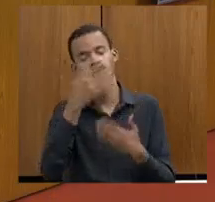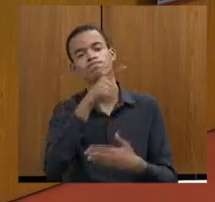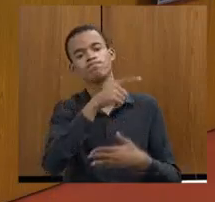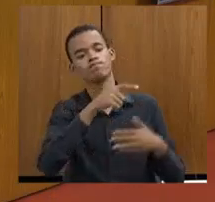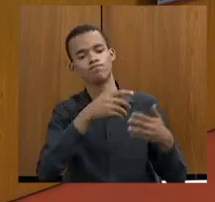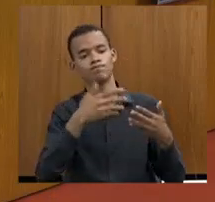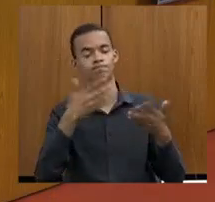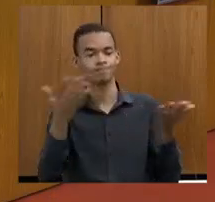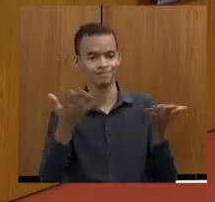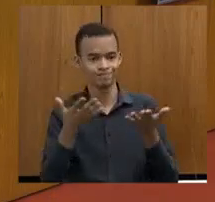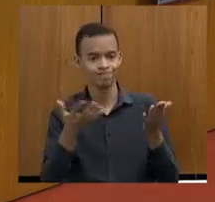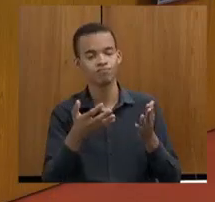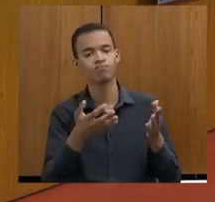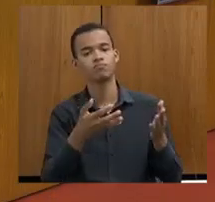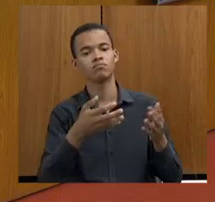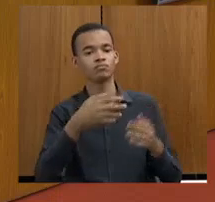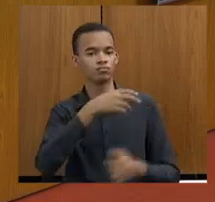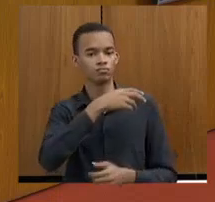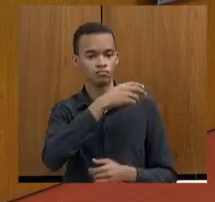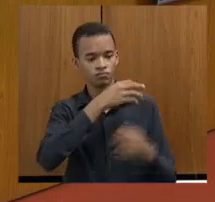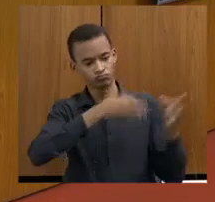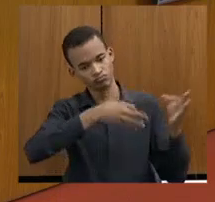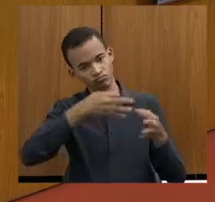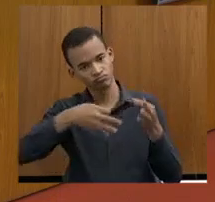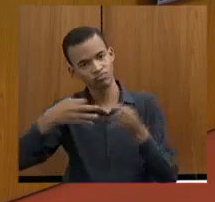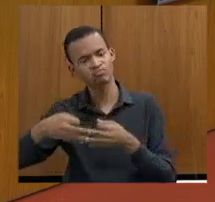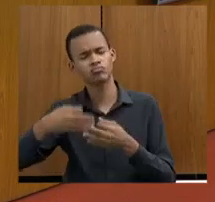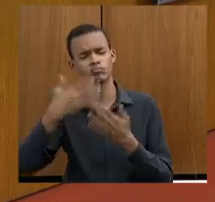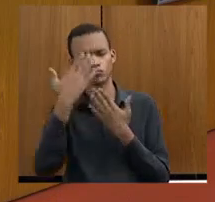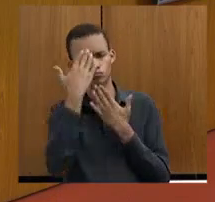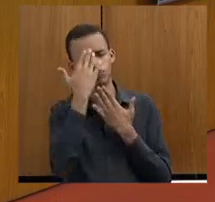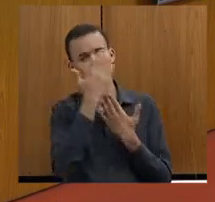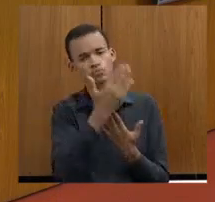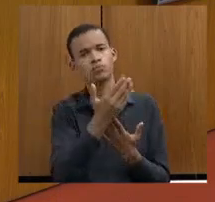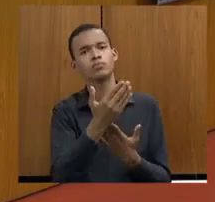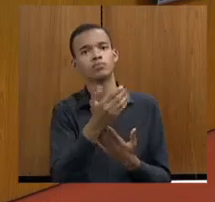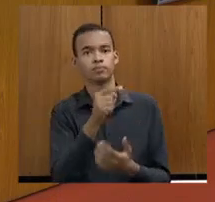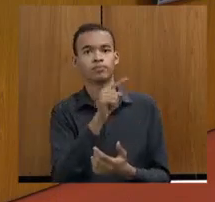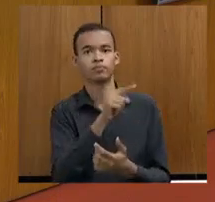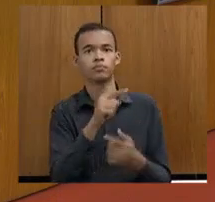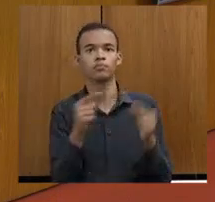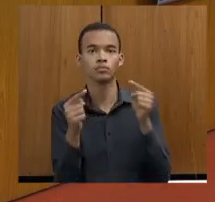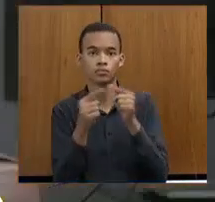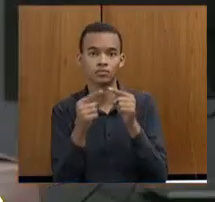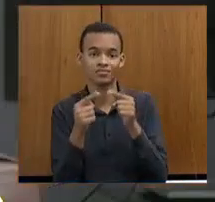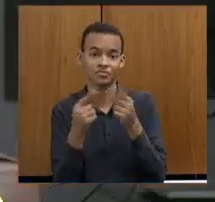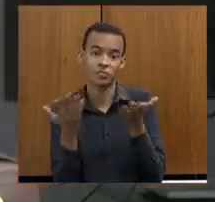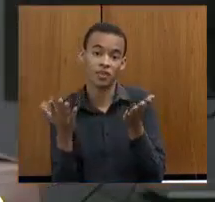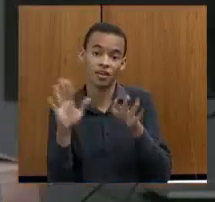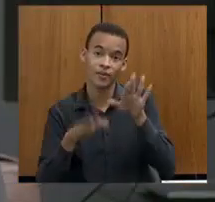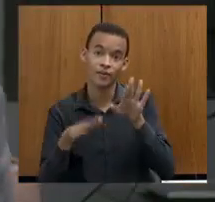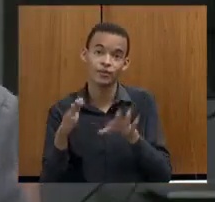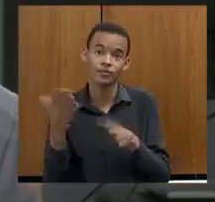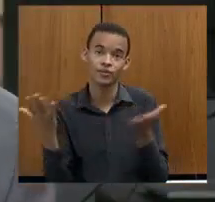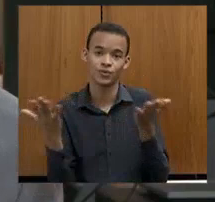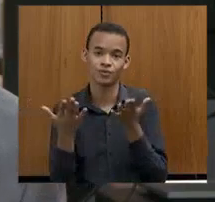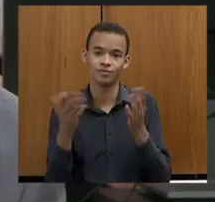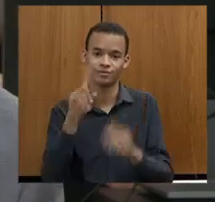dos trabalhos como vossa excelência diz poderá ser o seu último